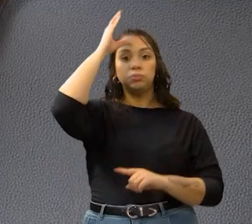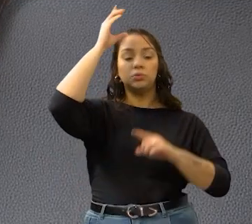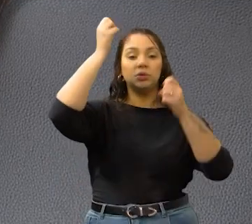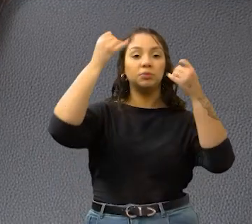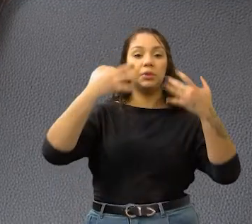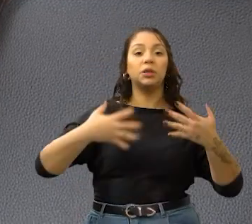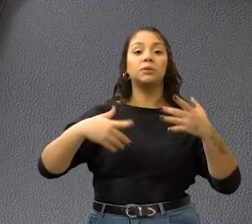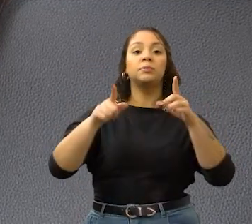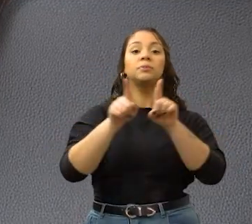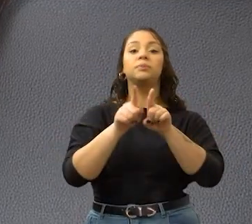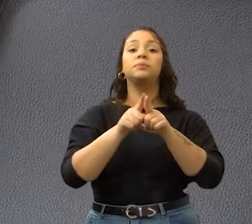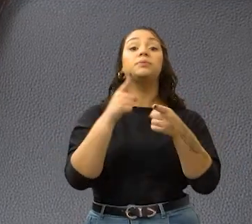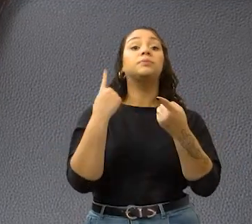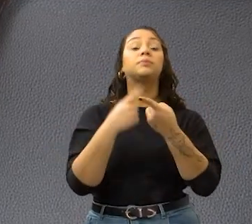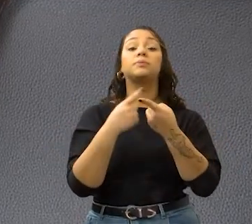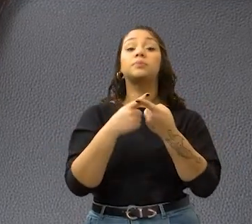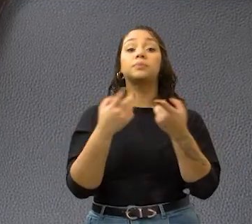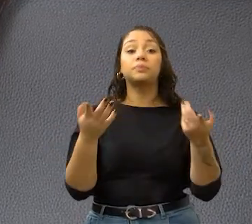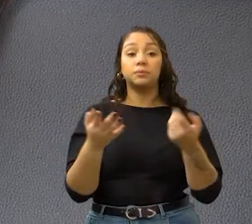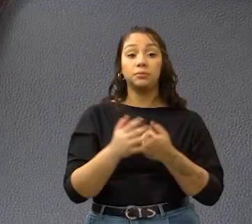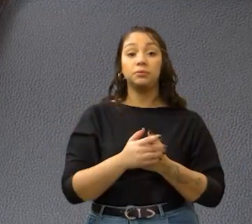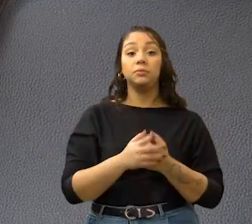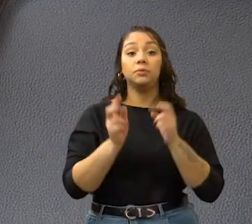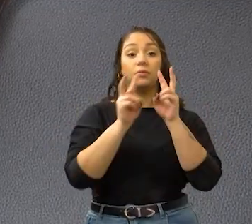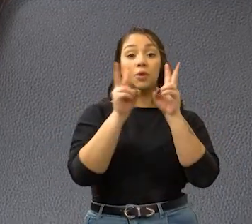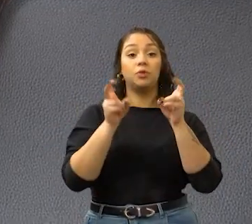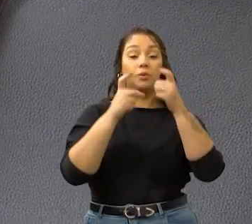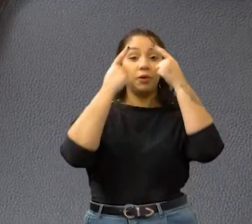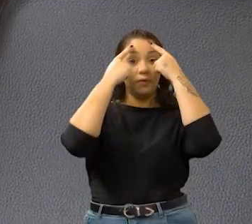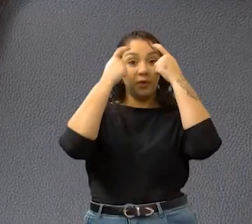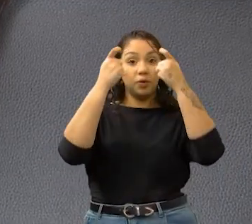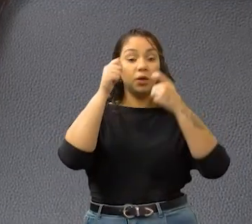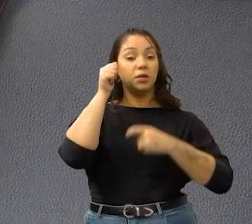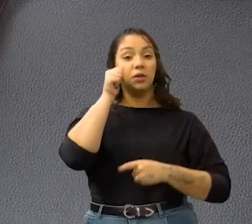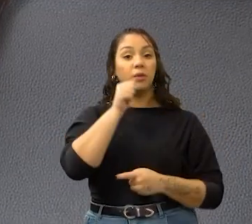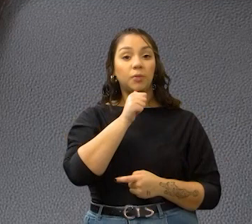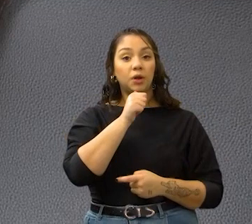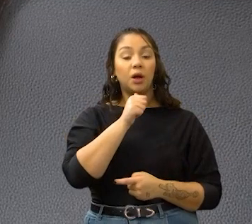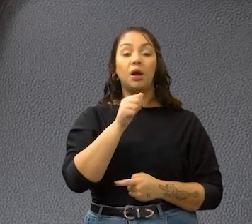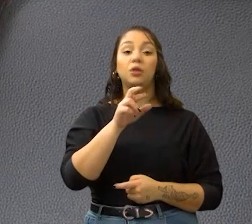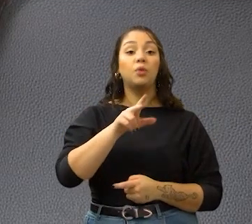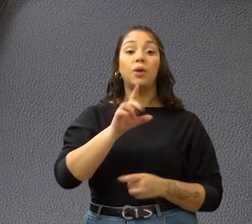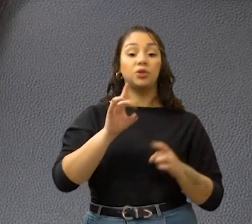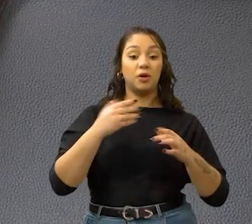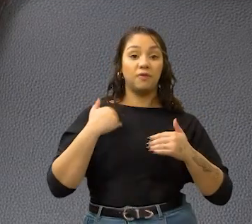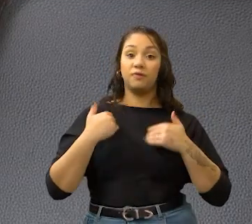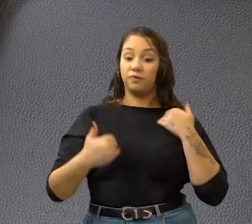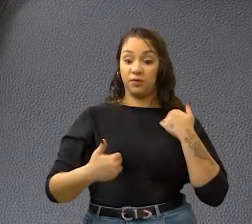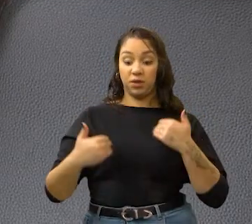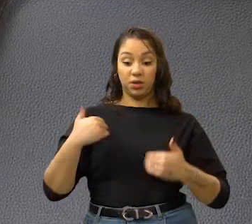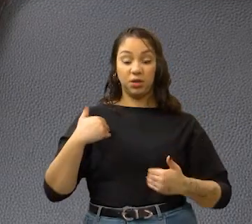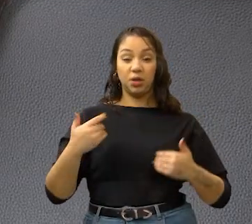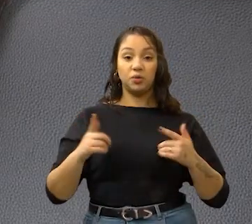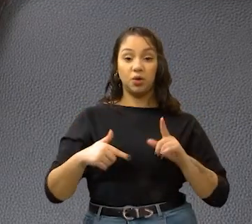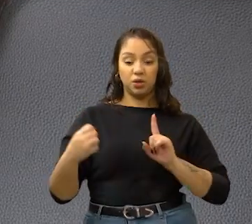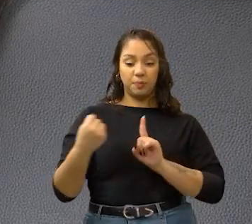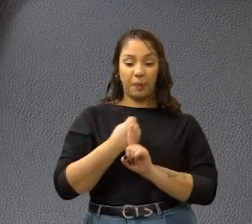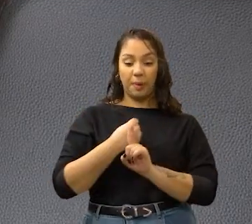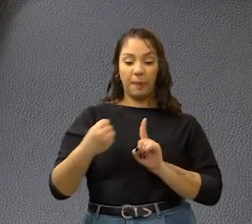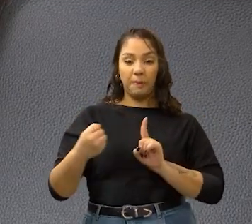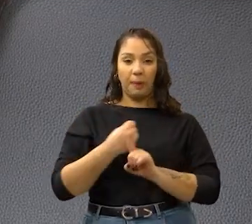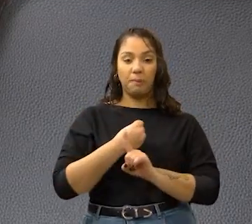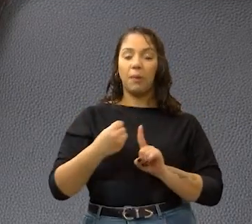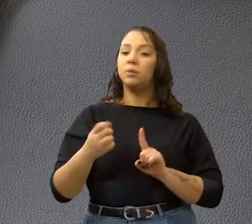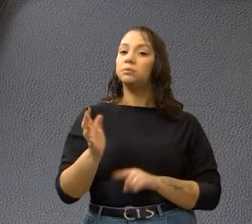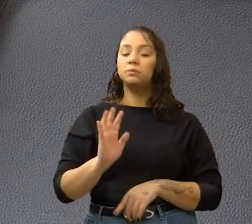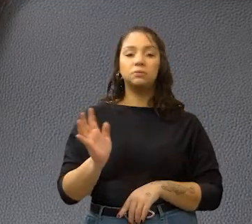continuada para explicar também, porque quando a gente fala da violência contra a mulher, a gente não está falando só do físico, a gente não está falando só da